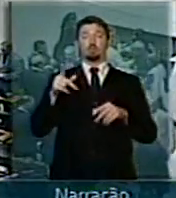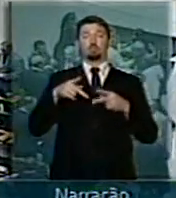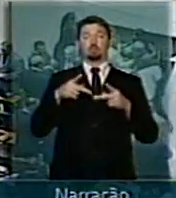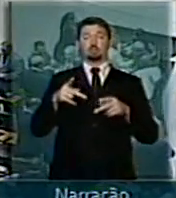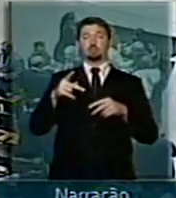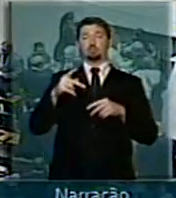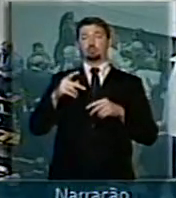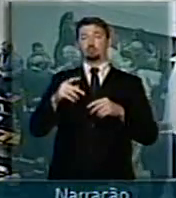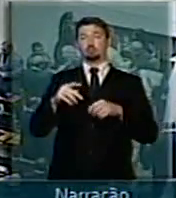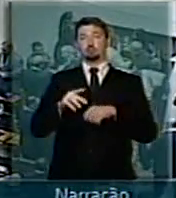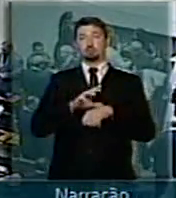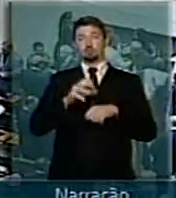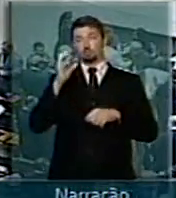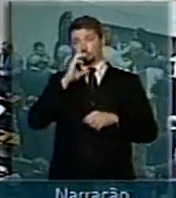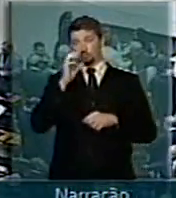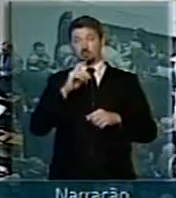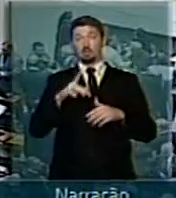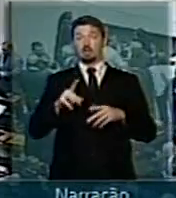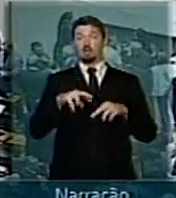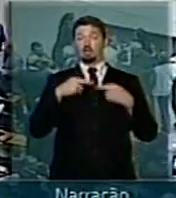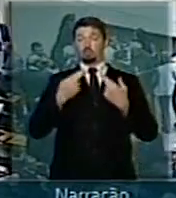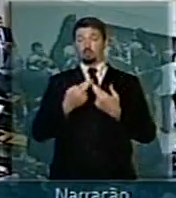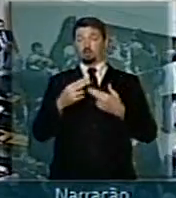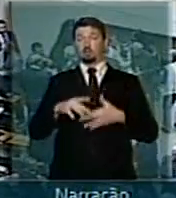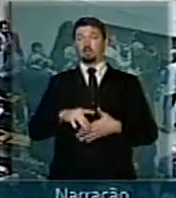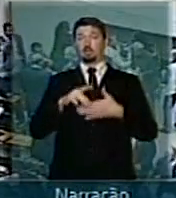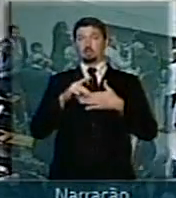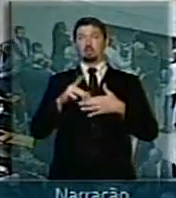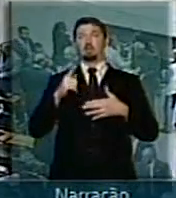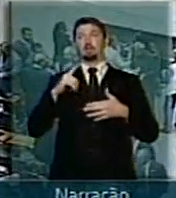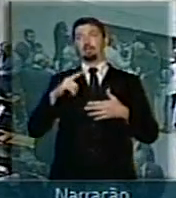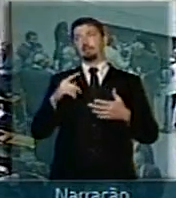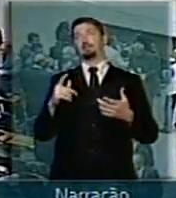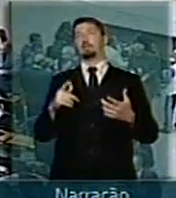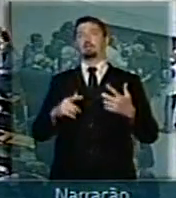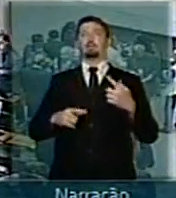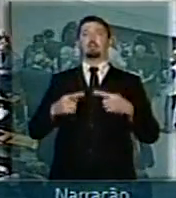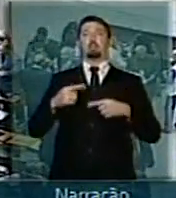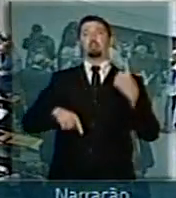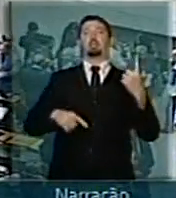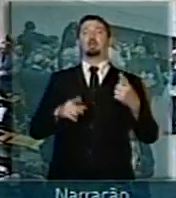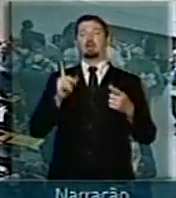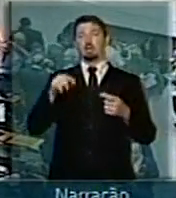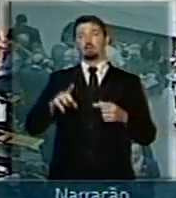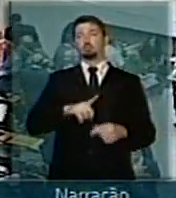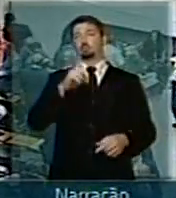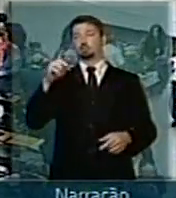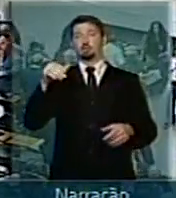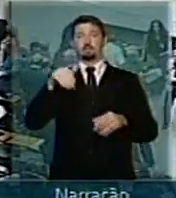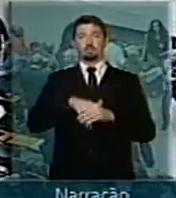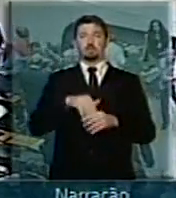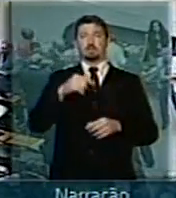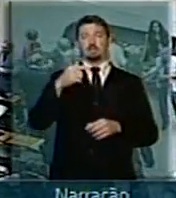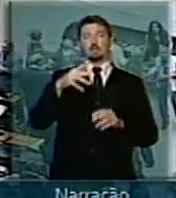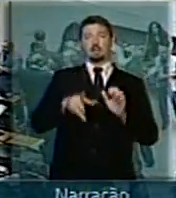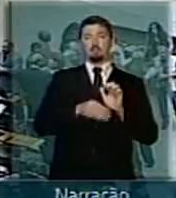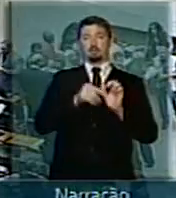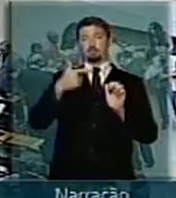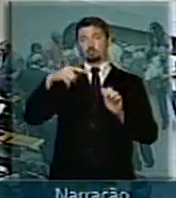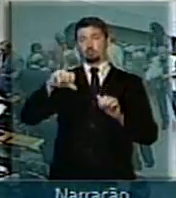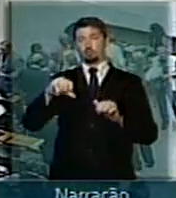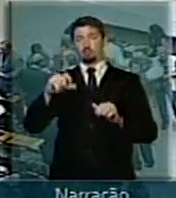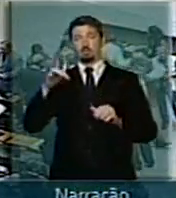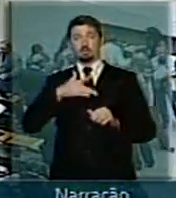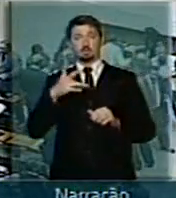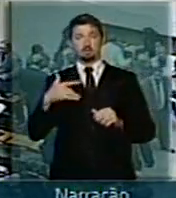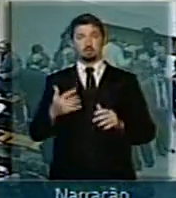trancando as votações. Na reunião de líderes, houve um desentendimento em torno da votação da data para a votação da emenda 29, que destina mais recursos para a